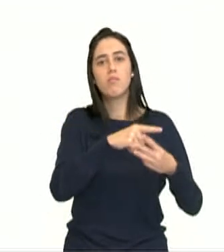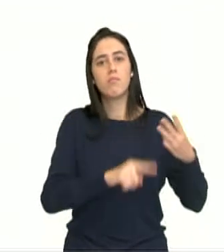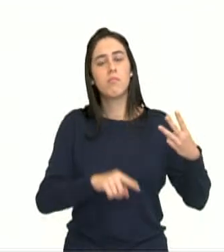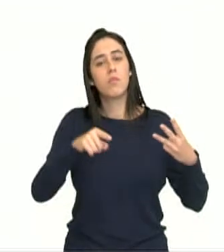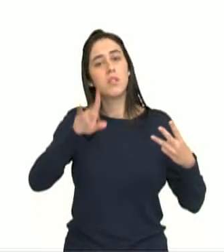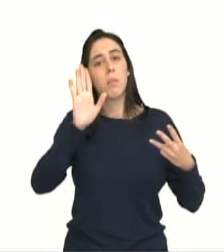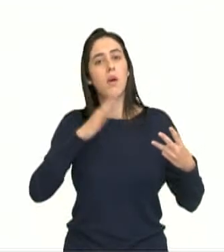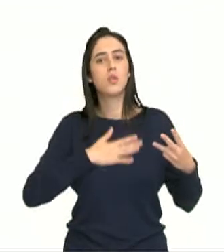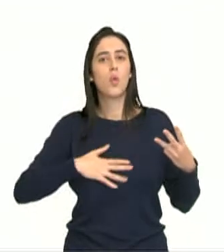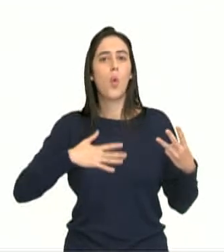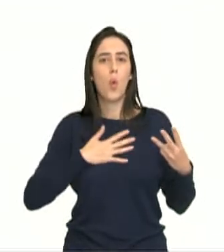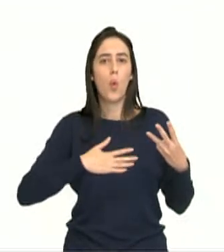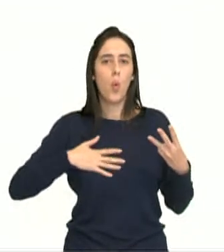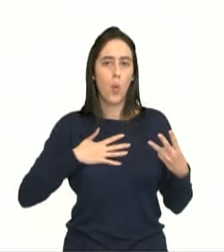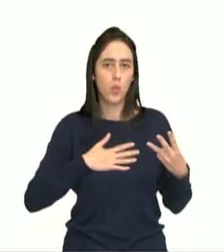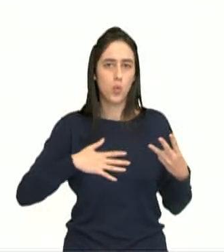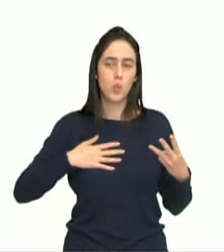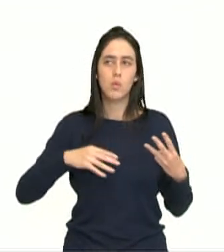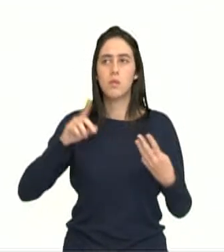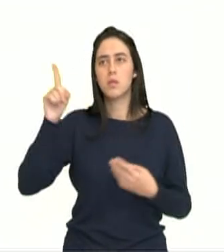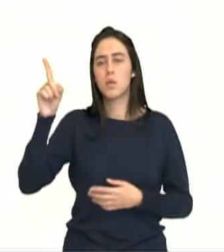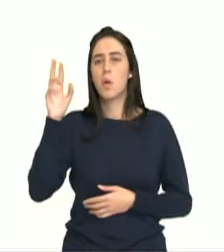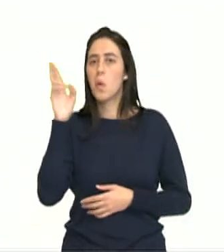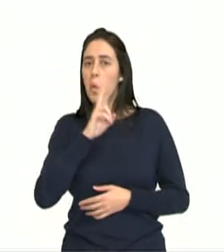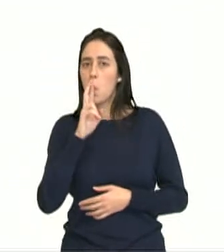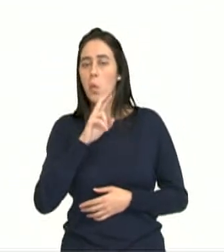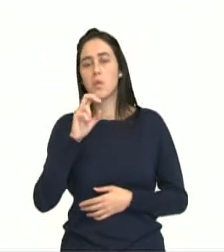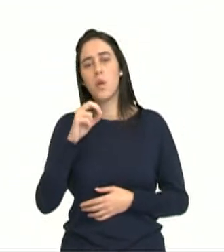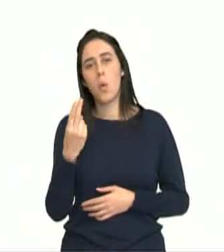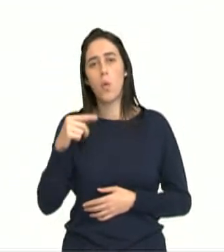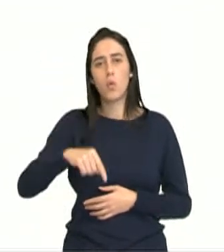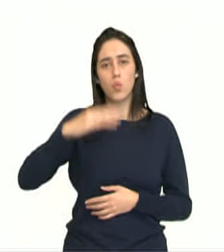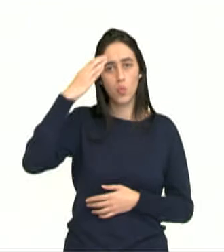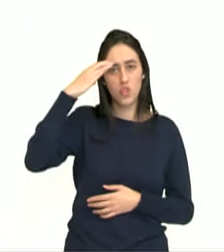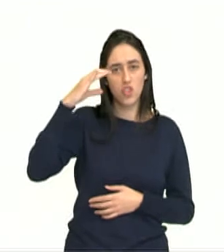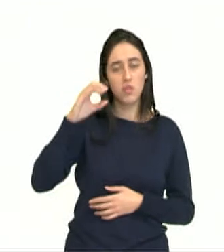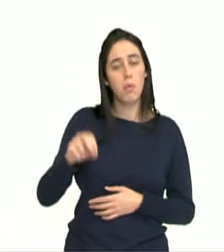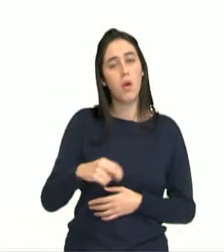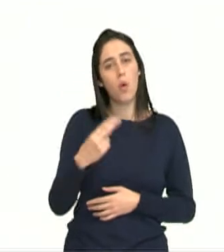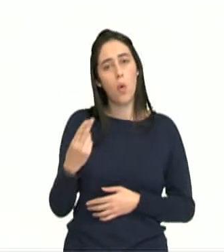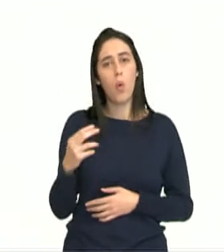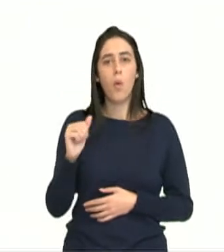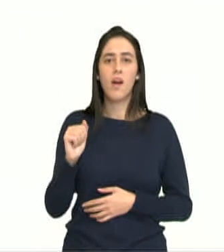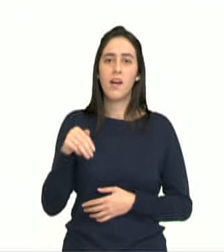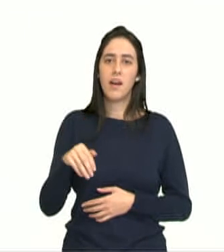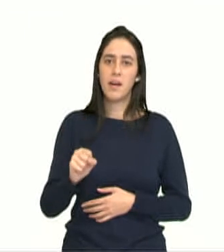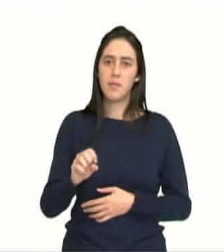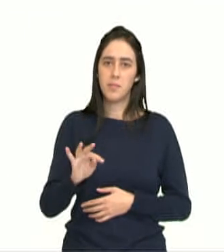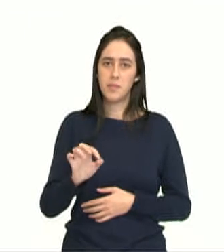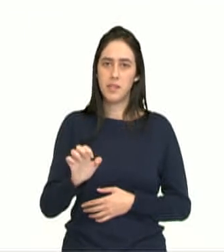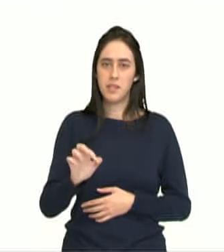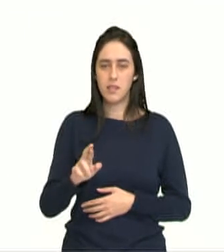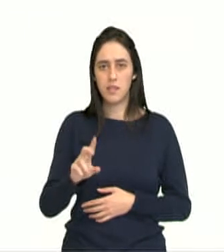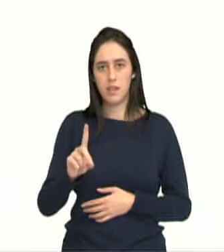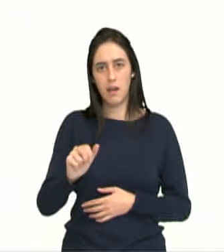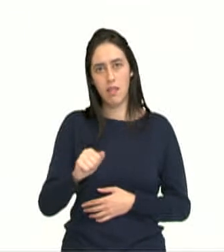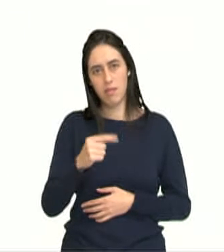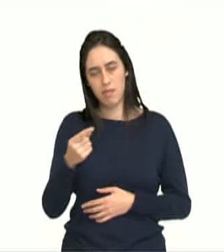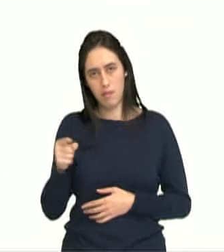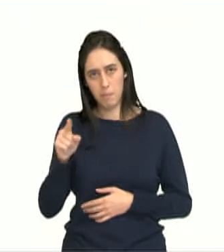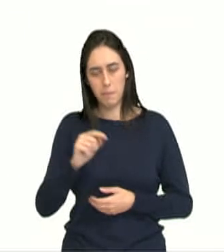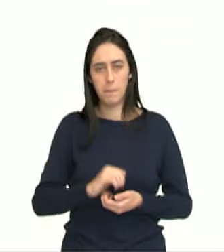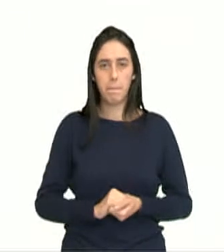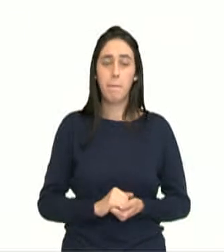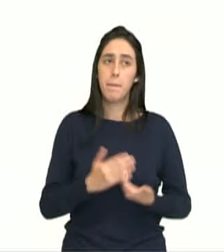né? Se é aquele desenvolvido na Rússia, em Curitiba ou em Amsterdã vocês gostaram. Pessoal, então olha só,